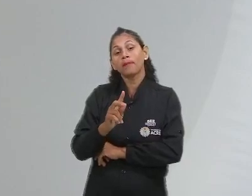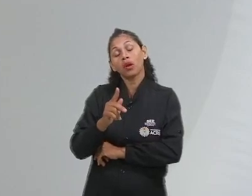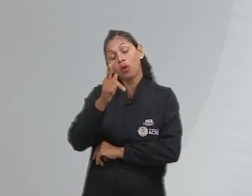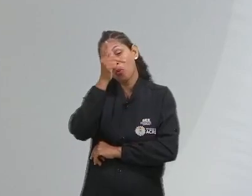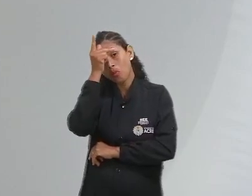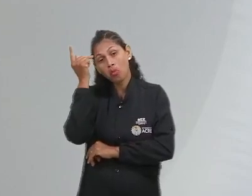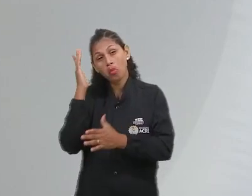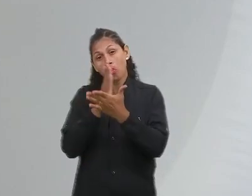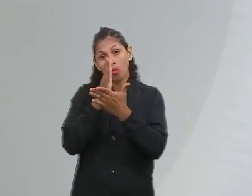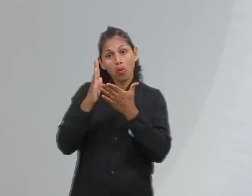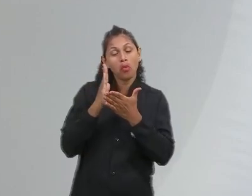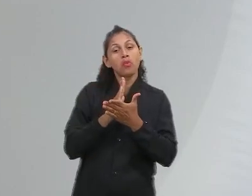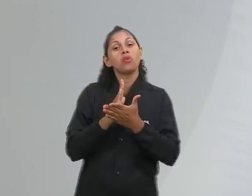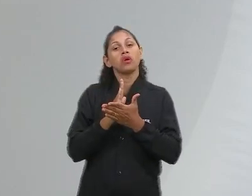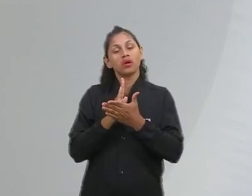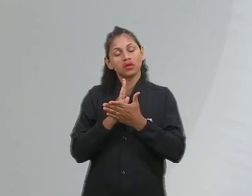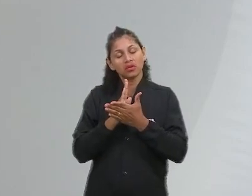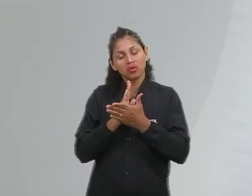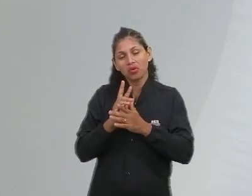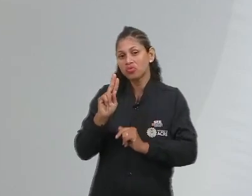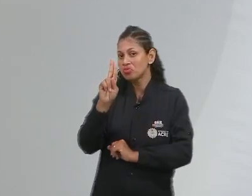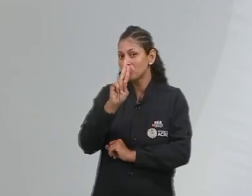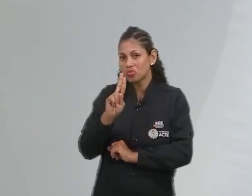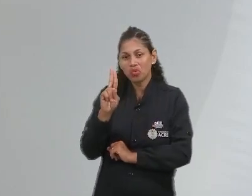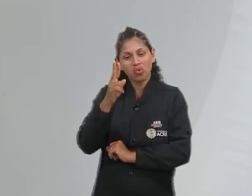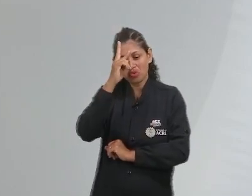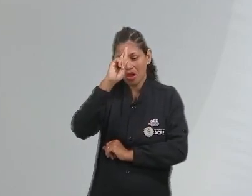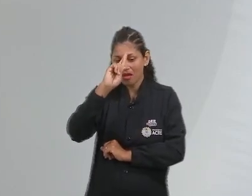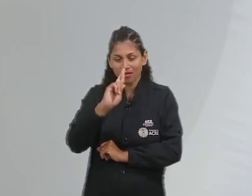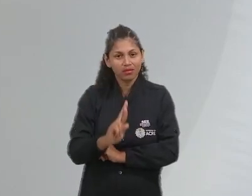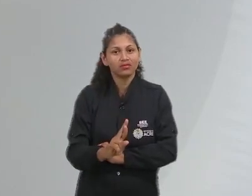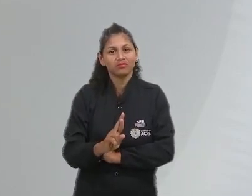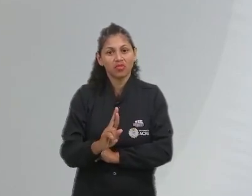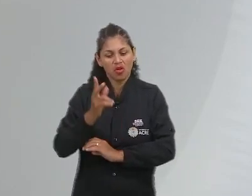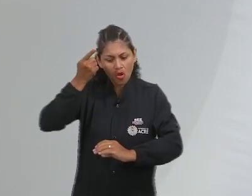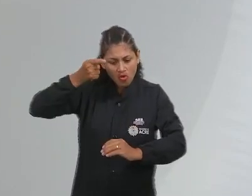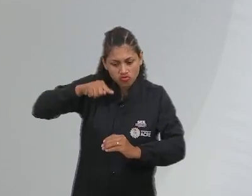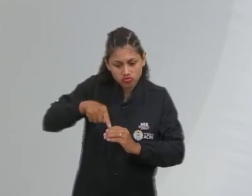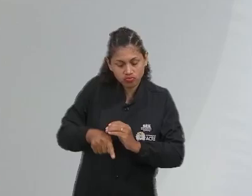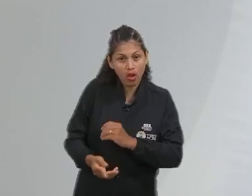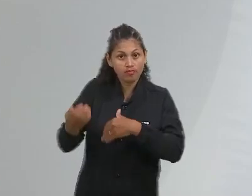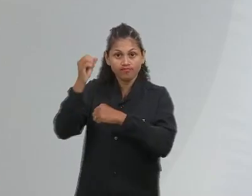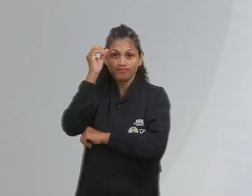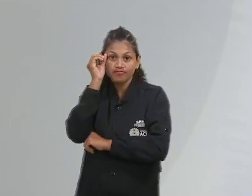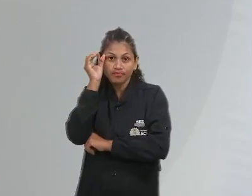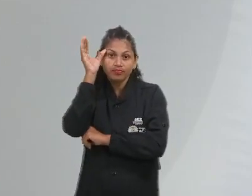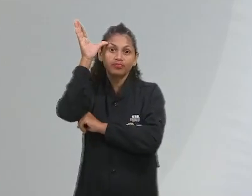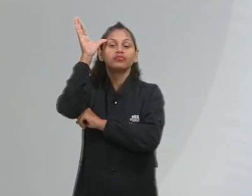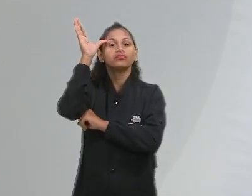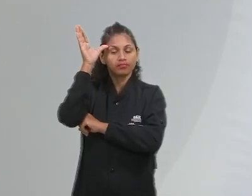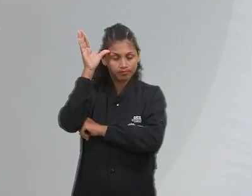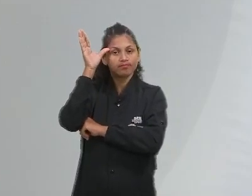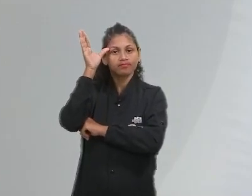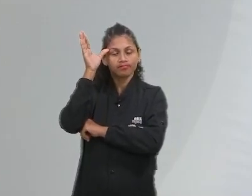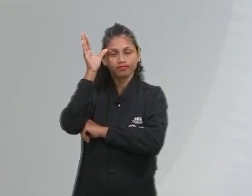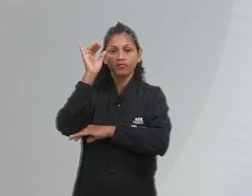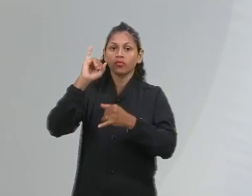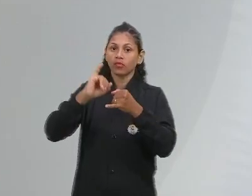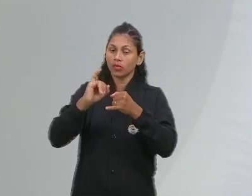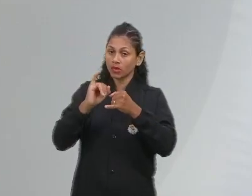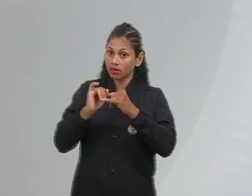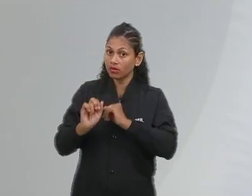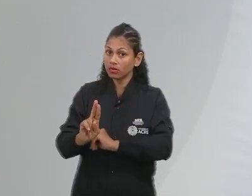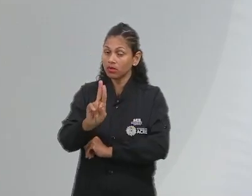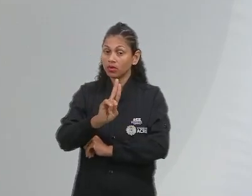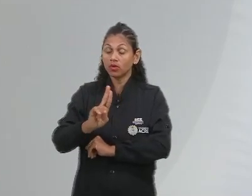tanto. Porém, aquele que se aprofunda no conhecimento é justamente aquele que faz o melhor uso